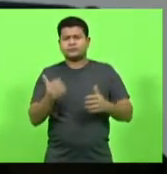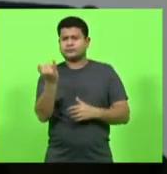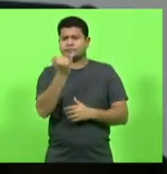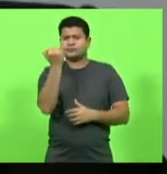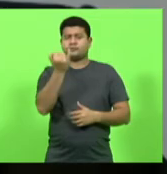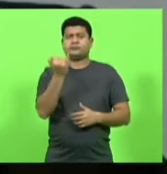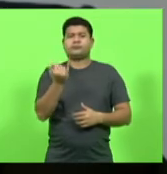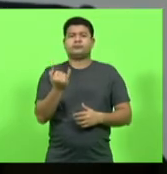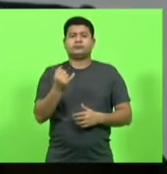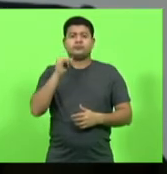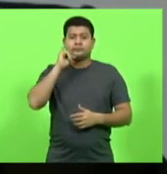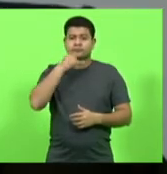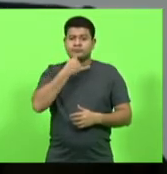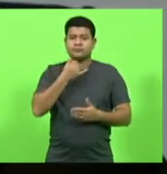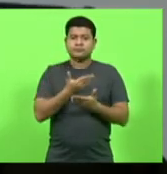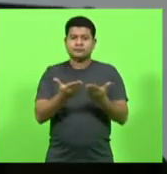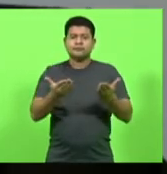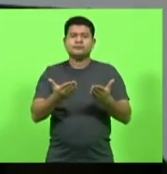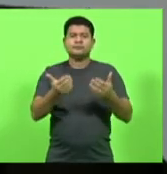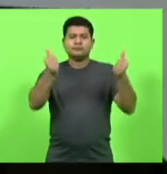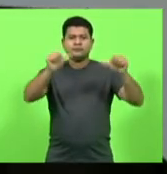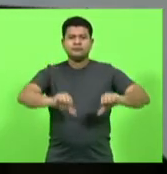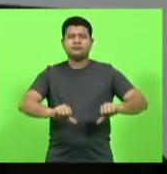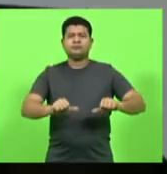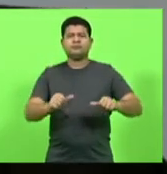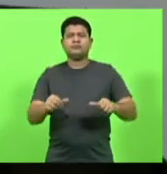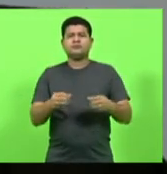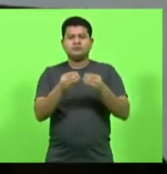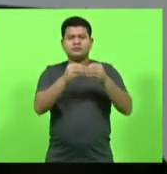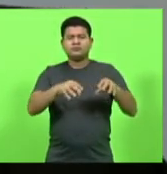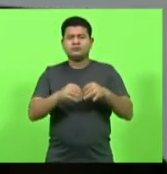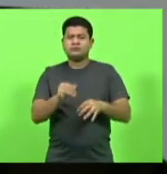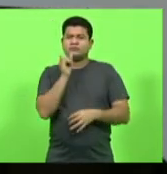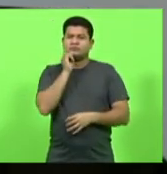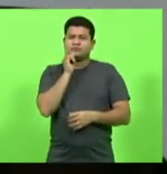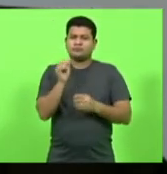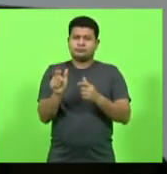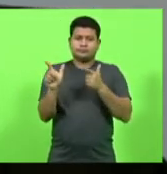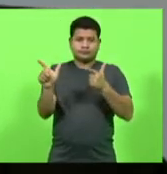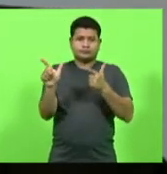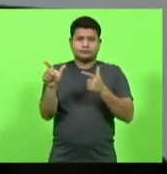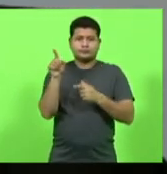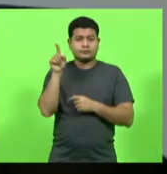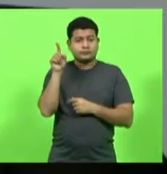que, infelizmente, estão em situações caóticas. Lá em Caçador, é